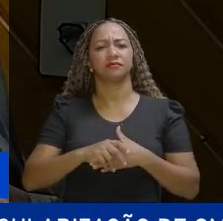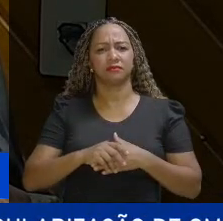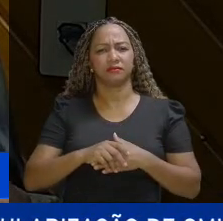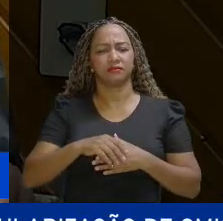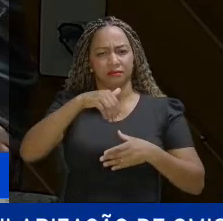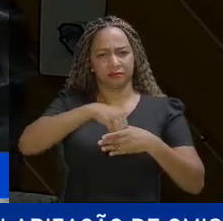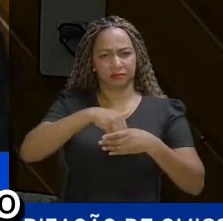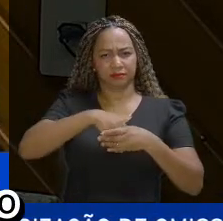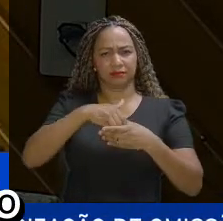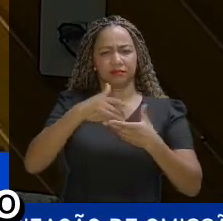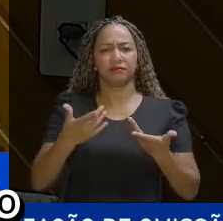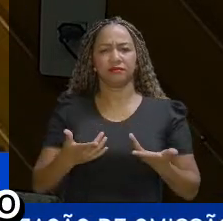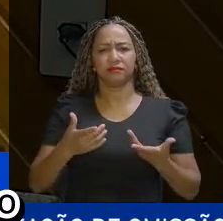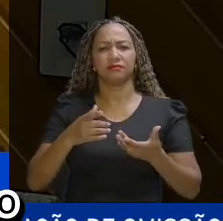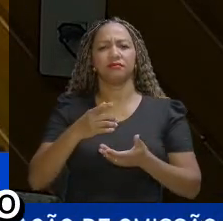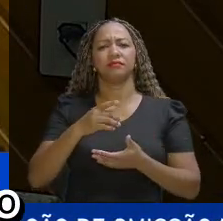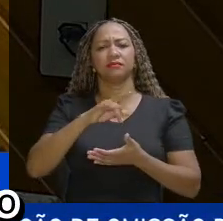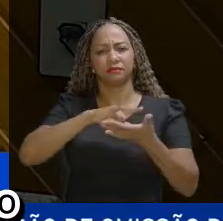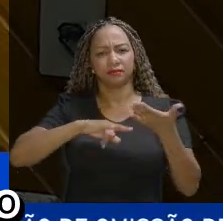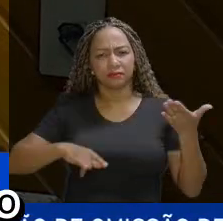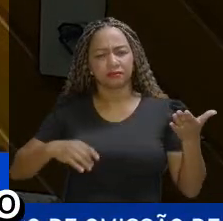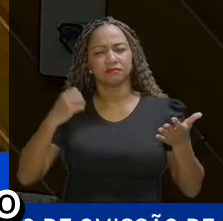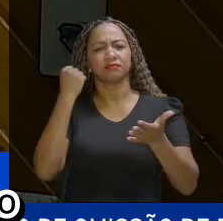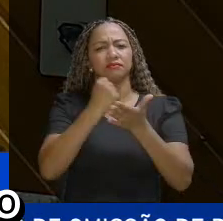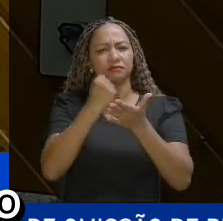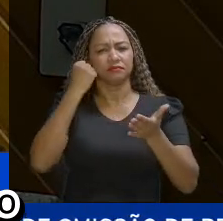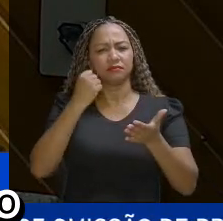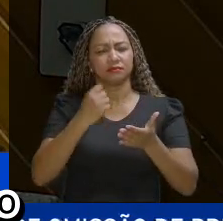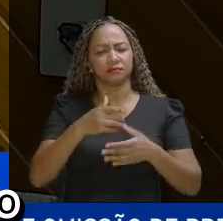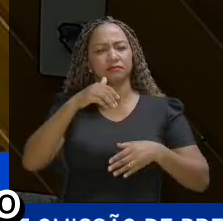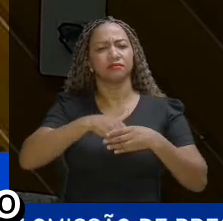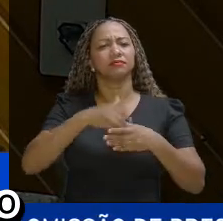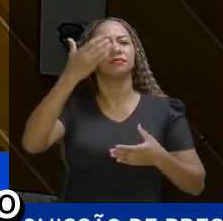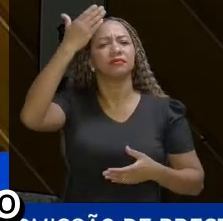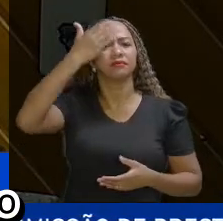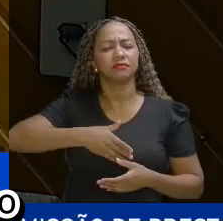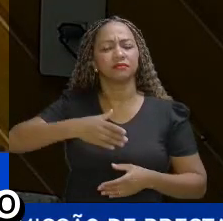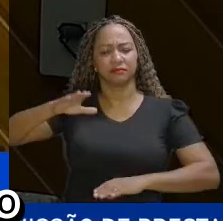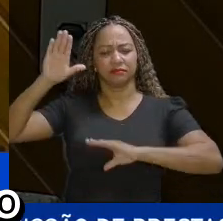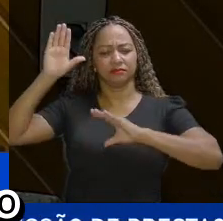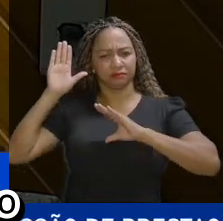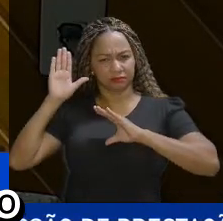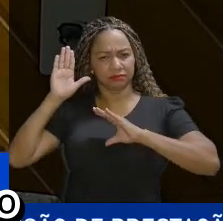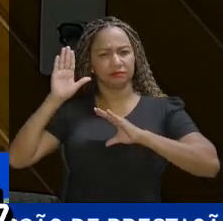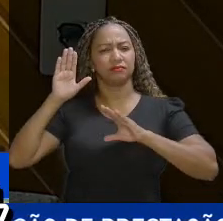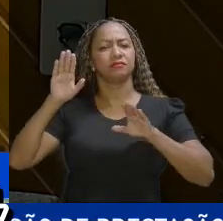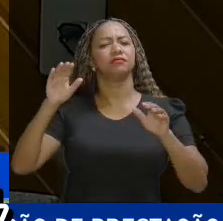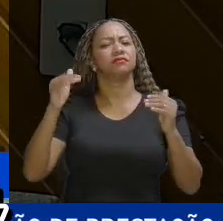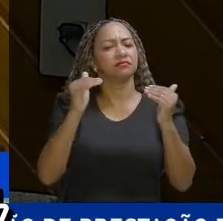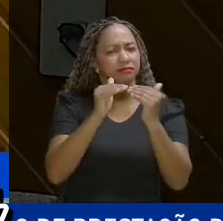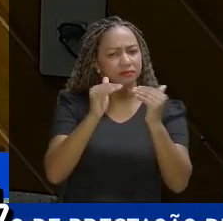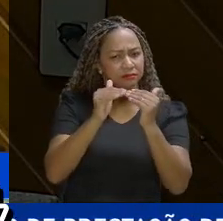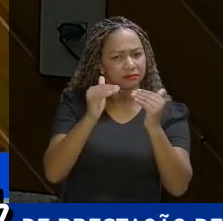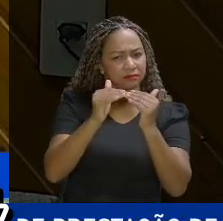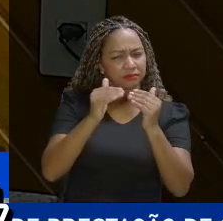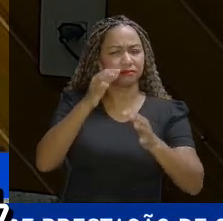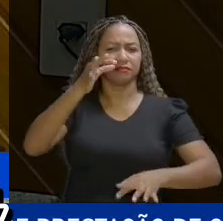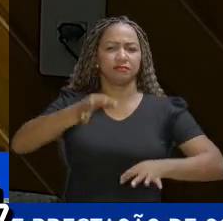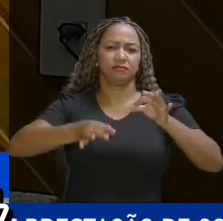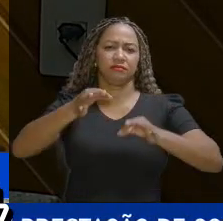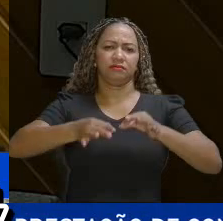omissão. Certidão de quitação eleitoral é um documento fundamental para comprovar que o candidato está em conformidade com a Justiça